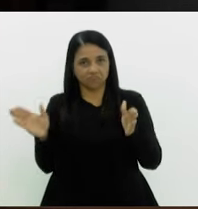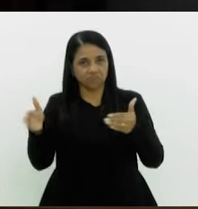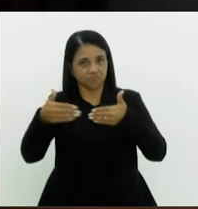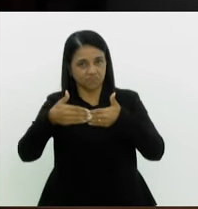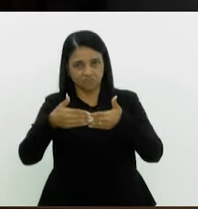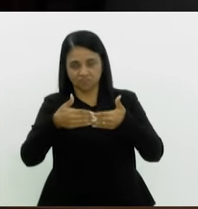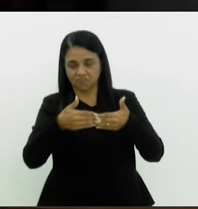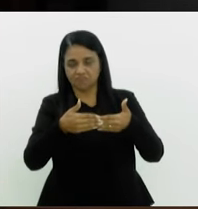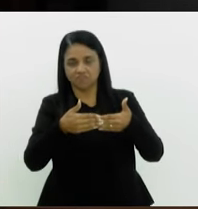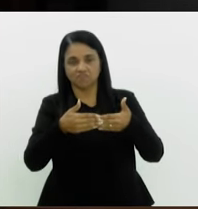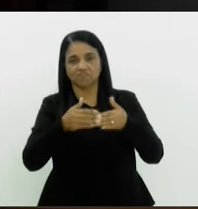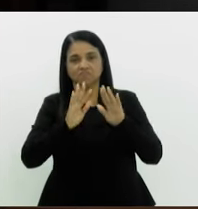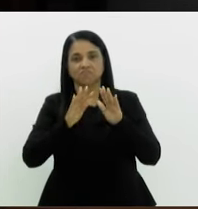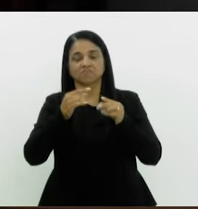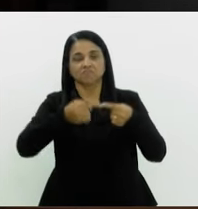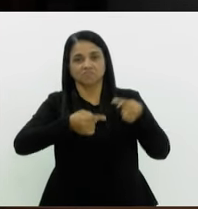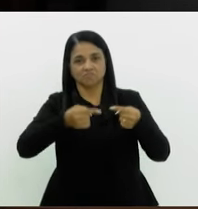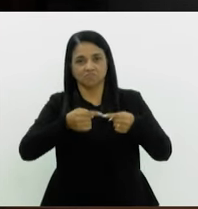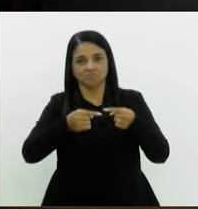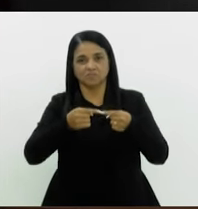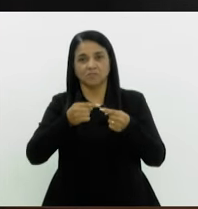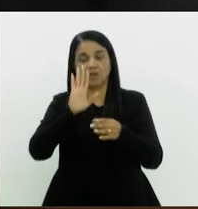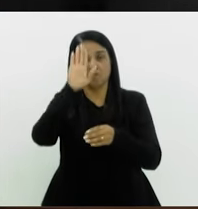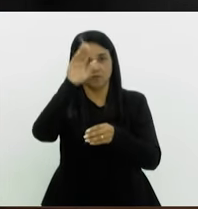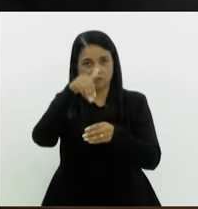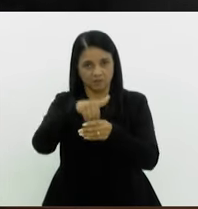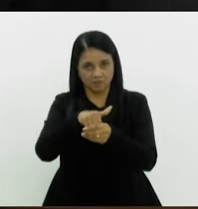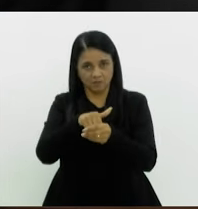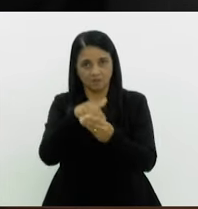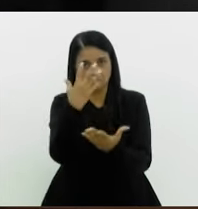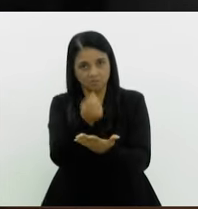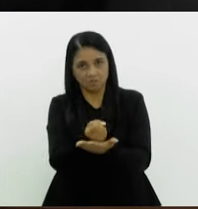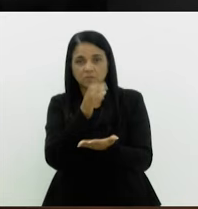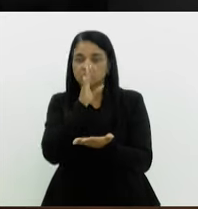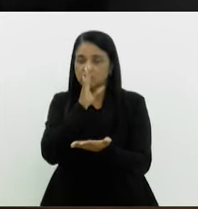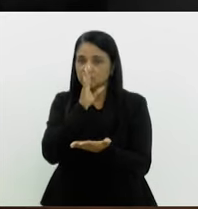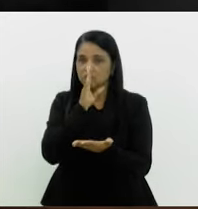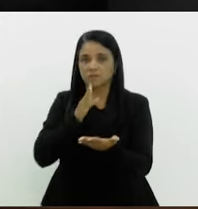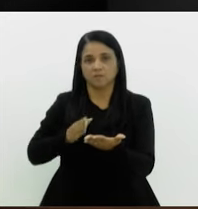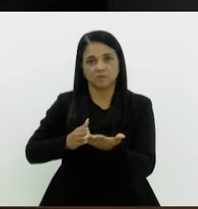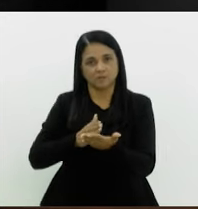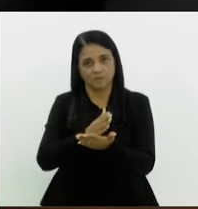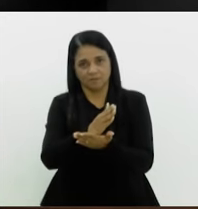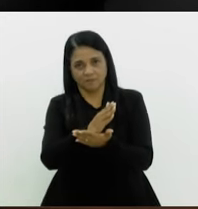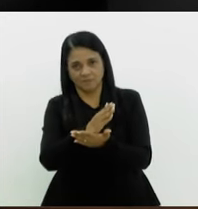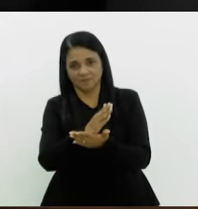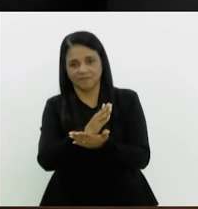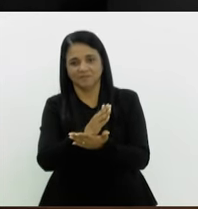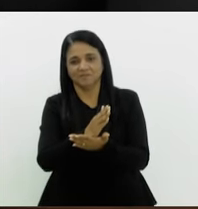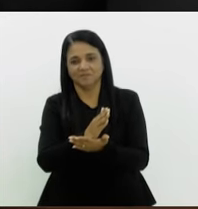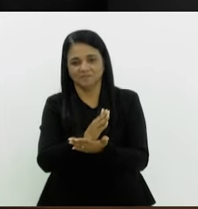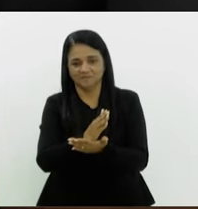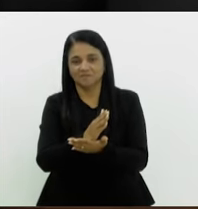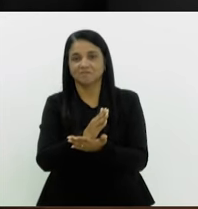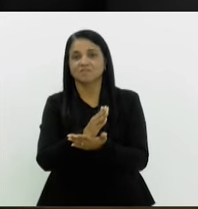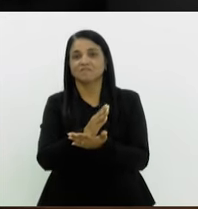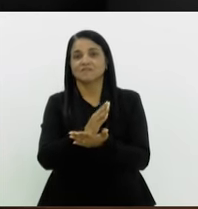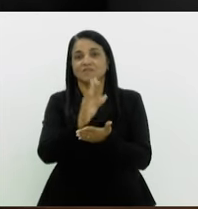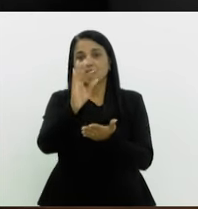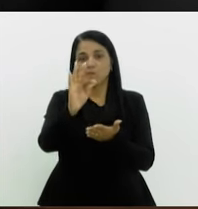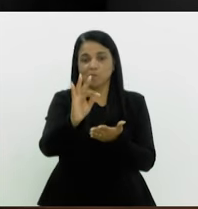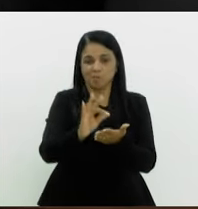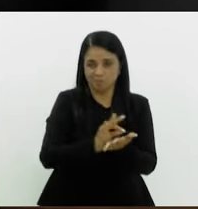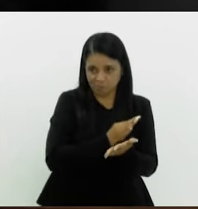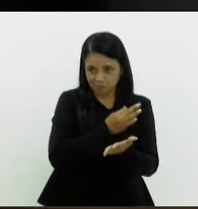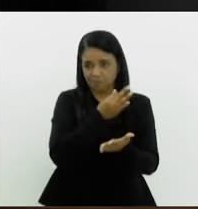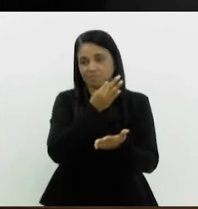quem queira discutir, encerrada a discussão. Em votação, senhores que aprovam, permaneçam como estão. Aprovado, vai a